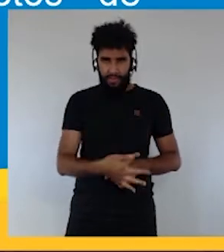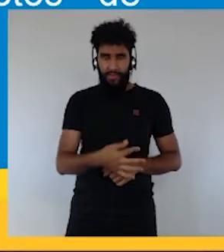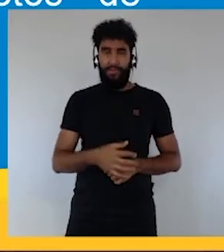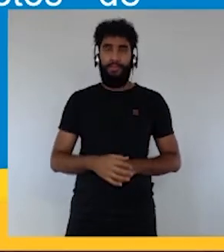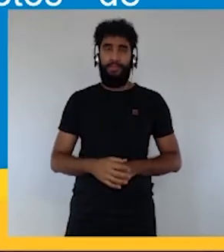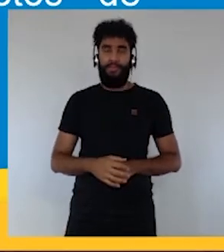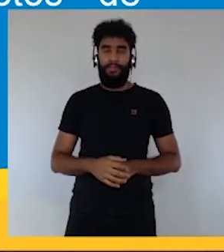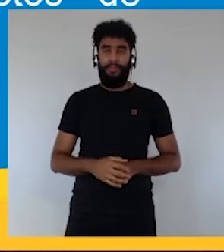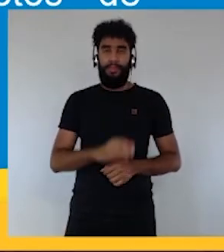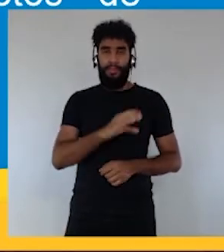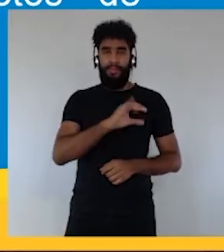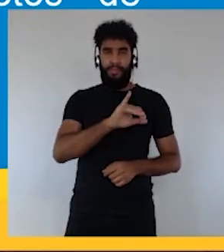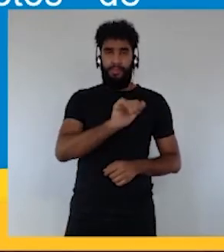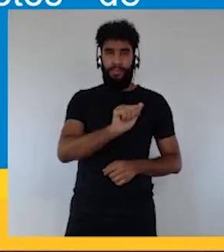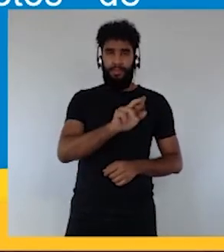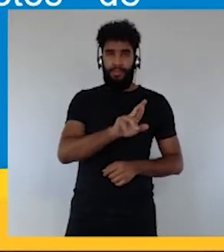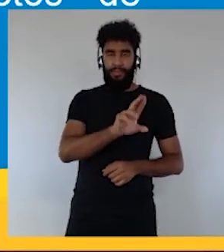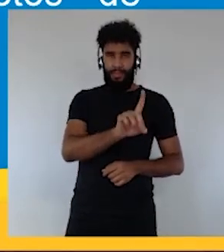Arbitrators,